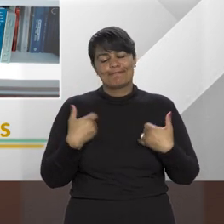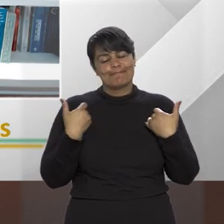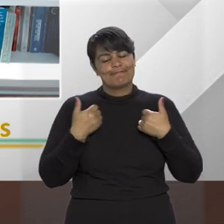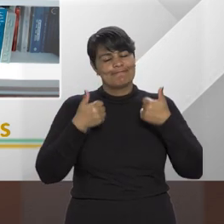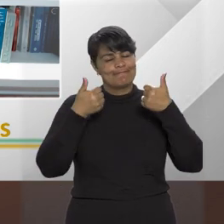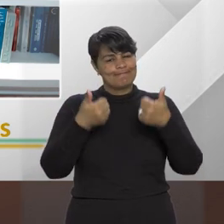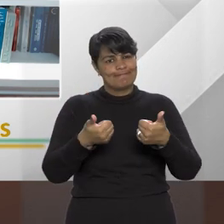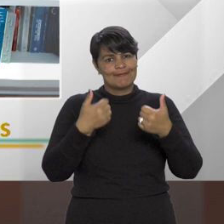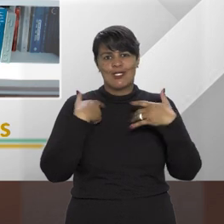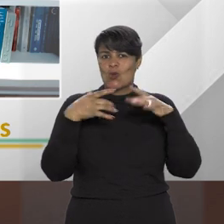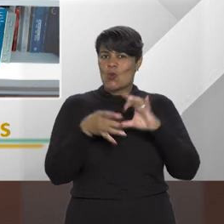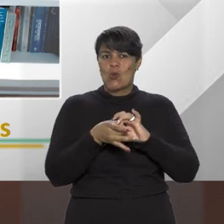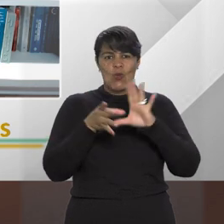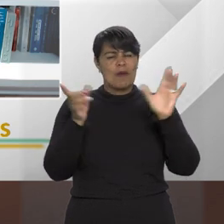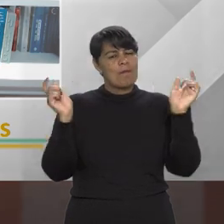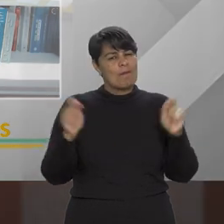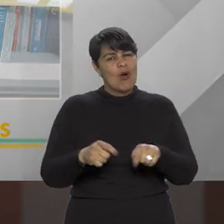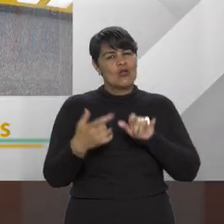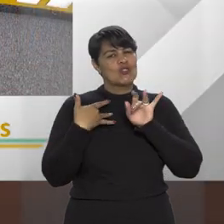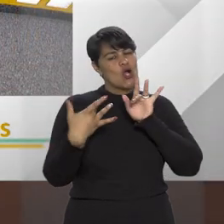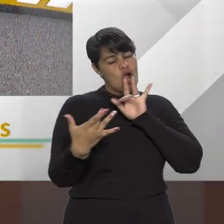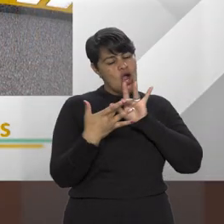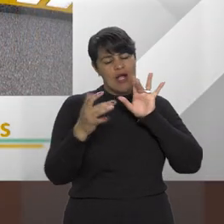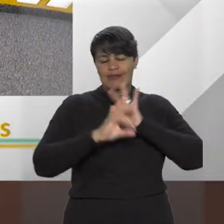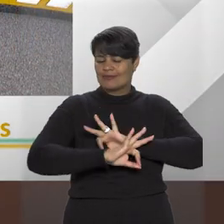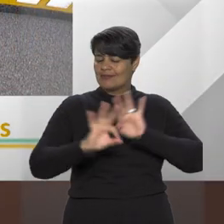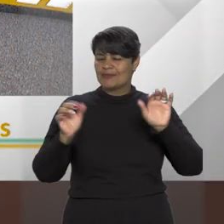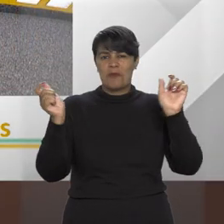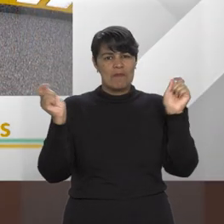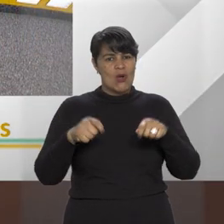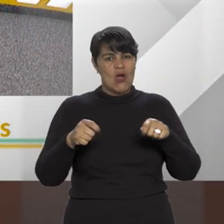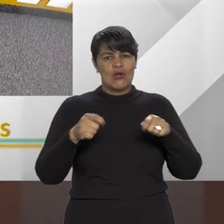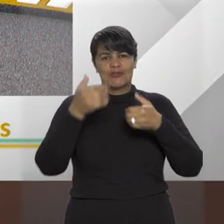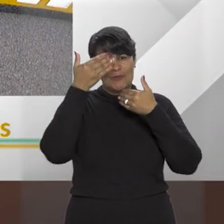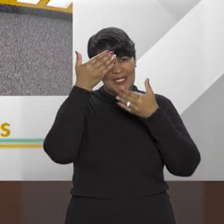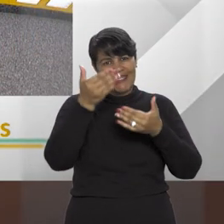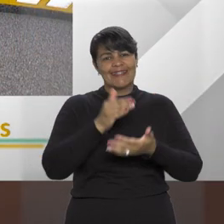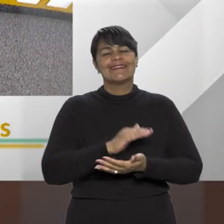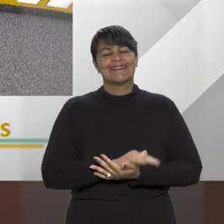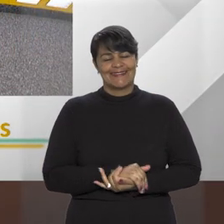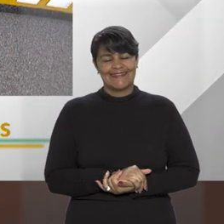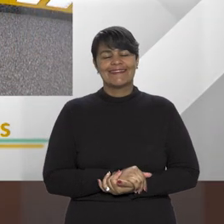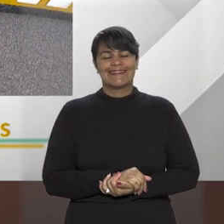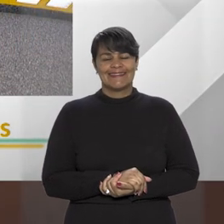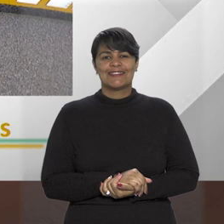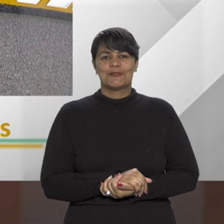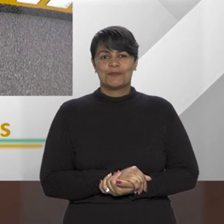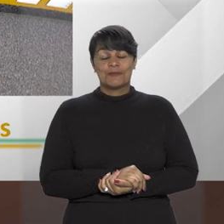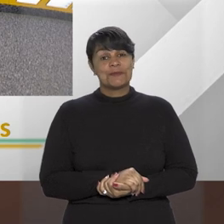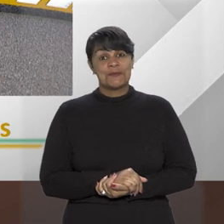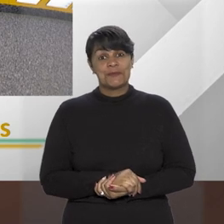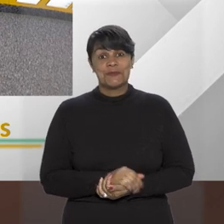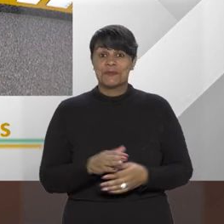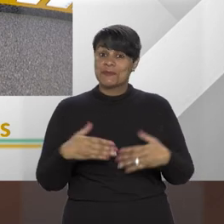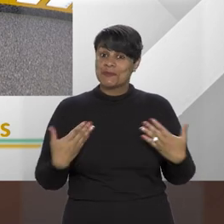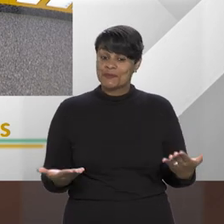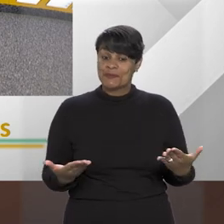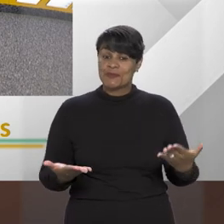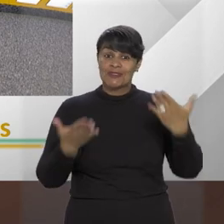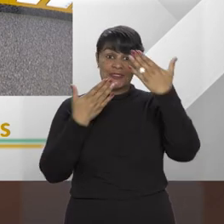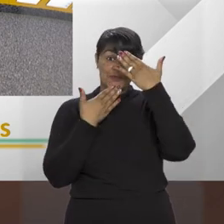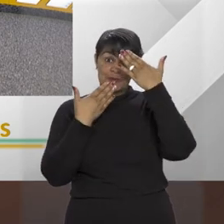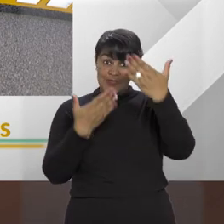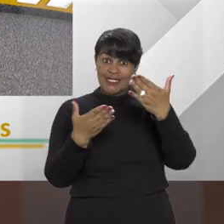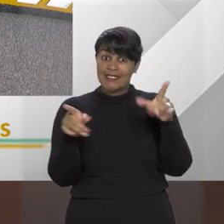Obrigado de verdade. Muito obrigada. Obrigada também por sua companhia aí do outro lado. Se quiser conferir novamente este e outros